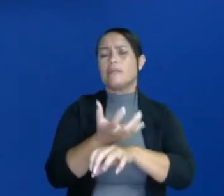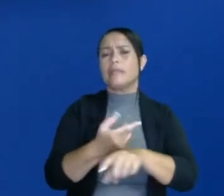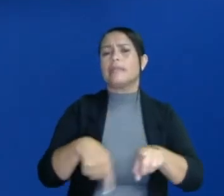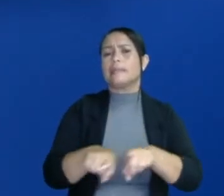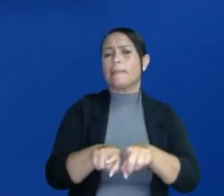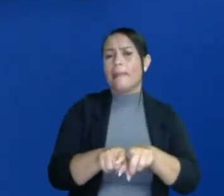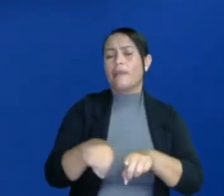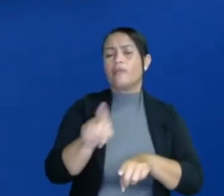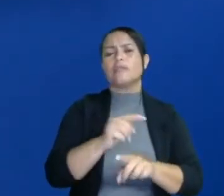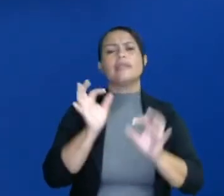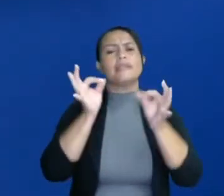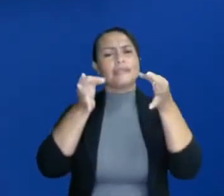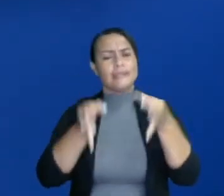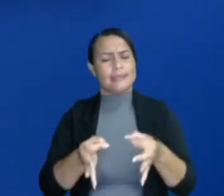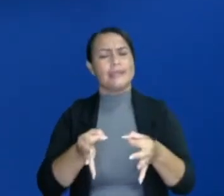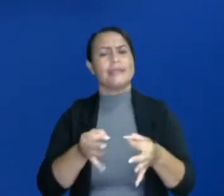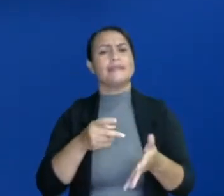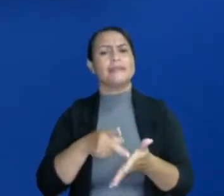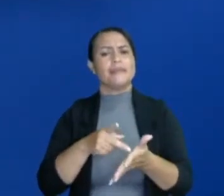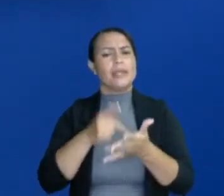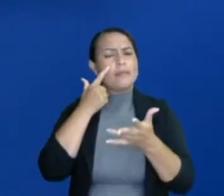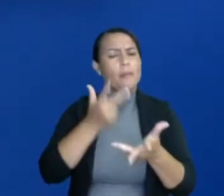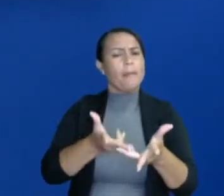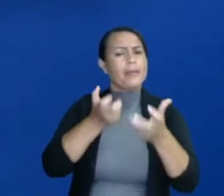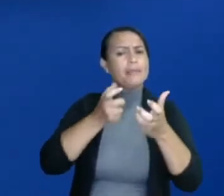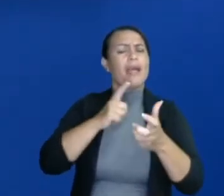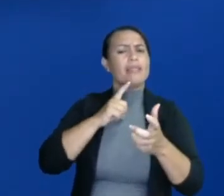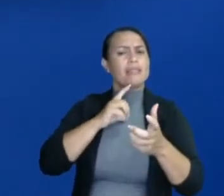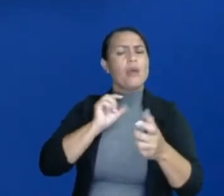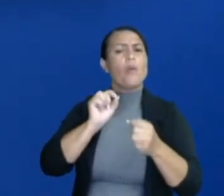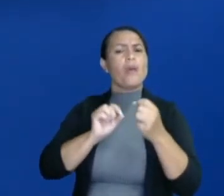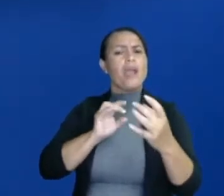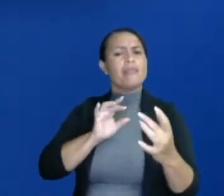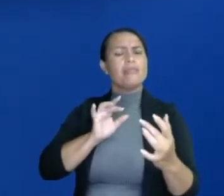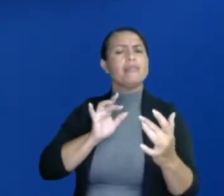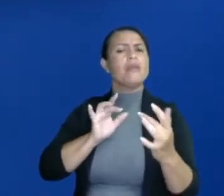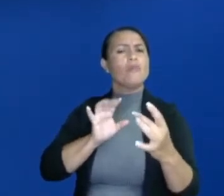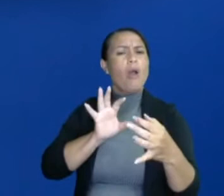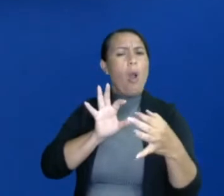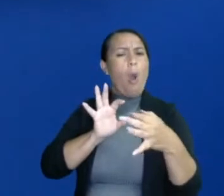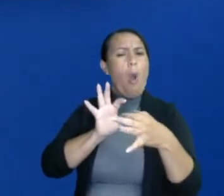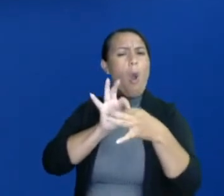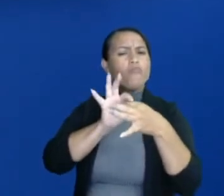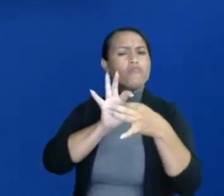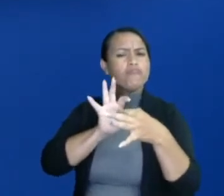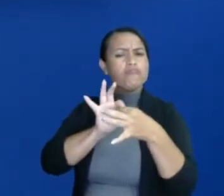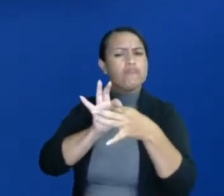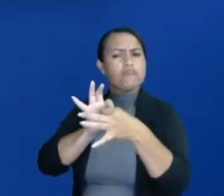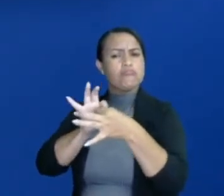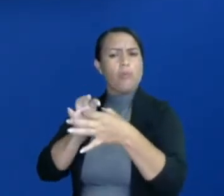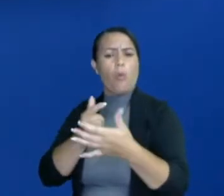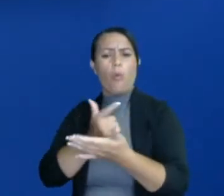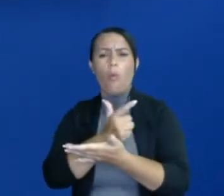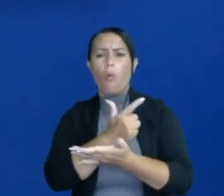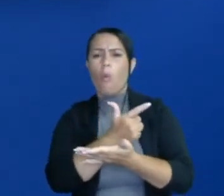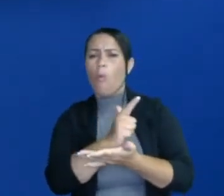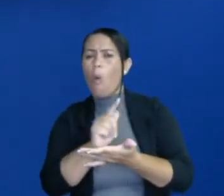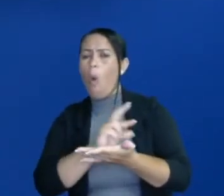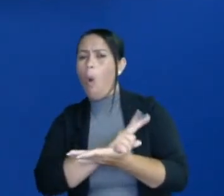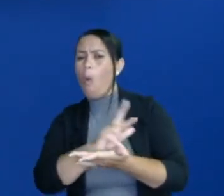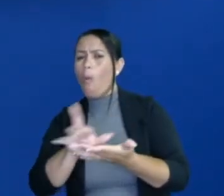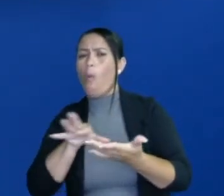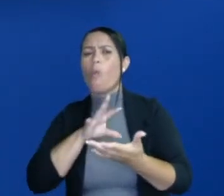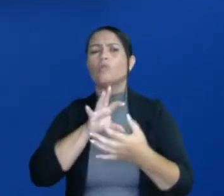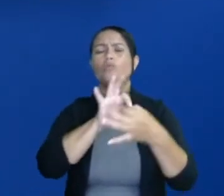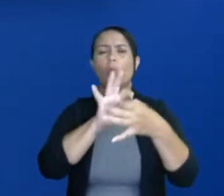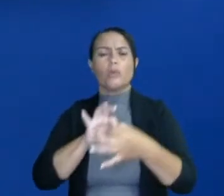matérias. Então você vai com certeza perceber que há uma conexão, né, entre os vários conteúdos que a gente vai aqui estar ministrando, né, e muitas